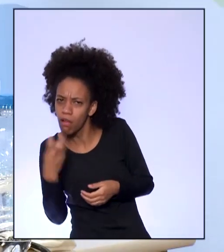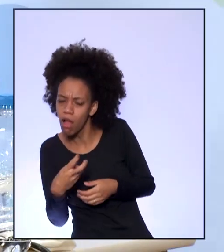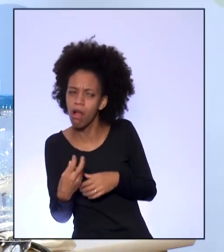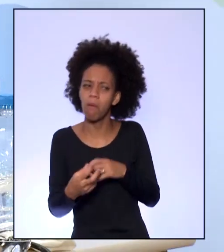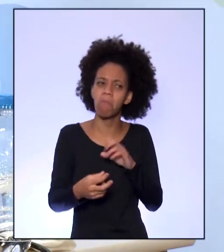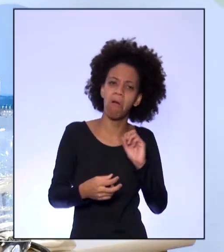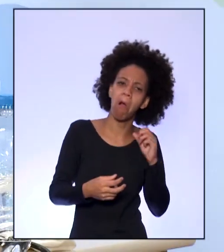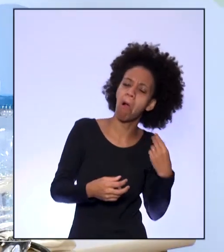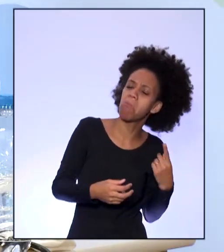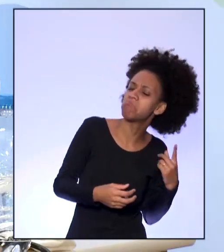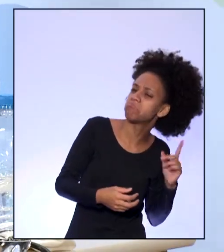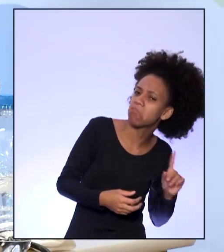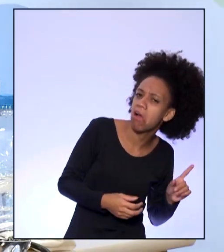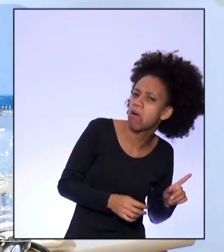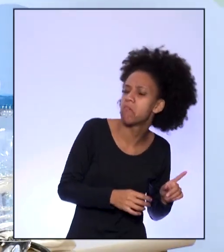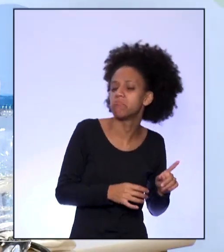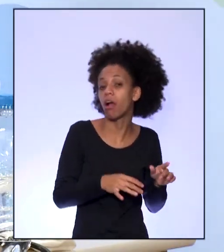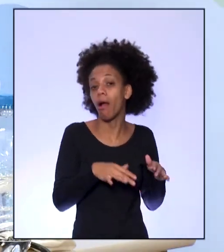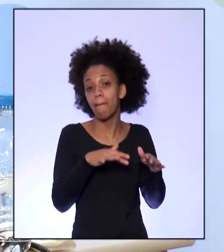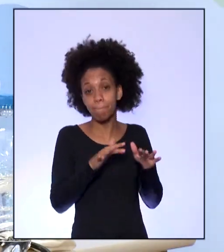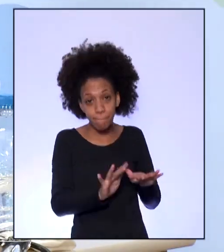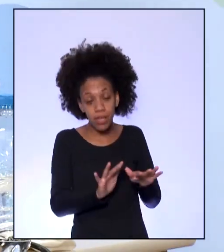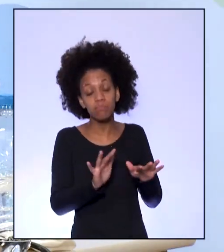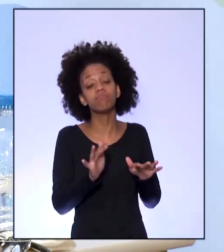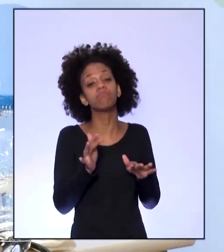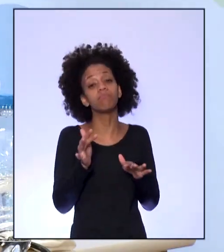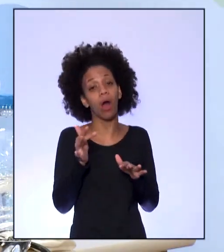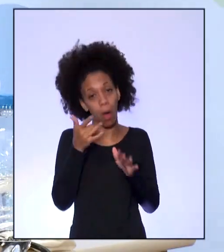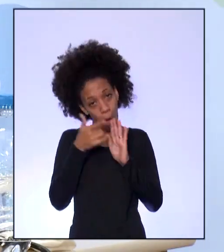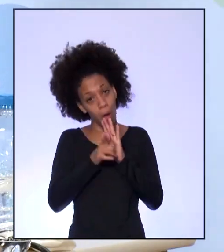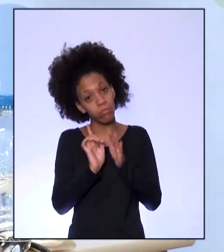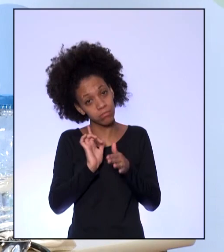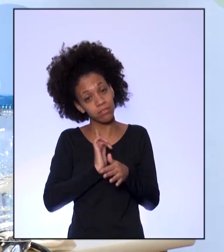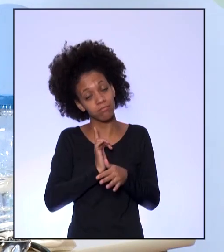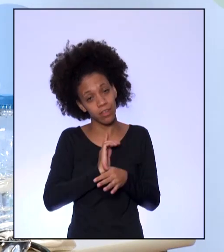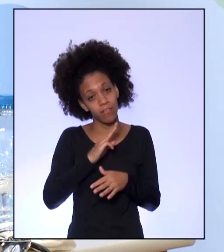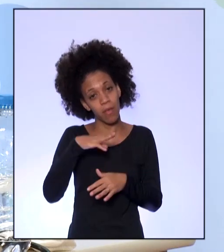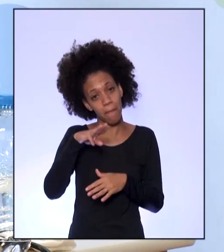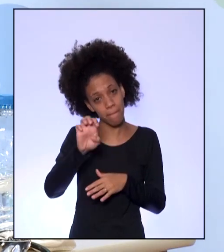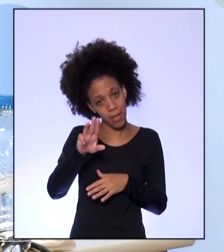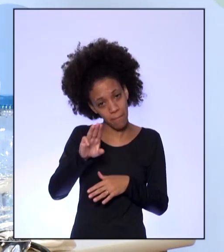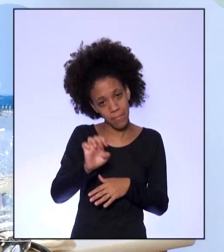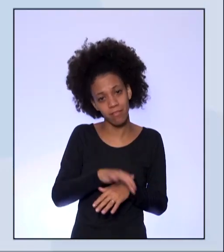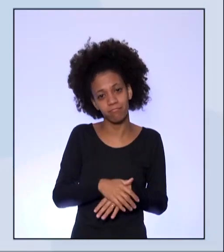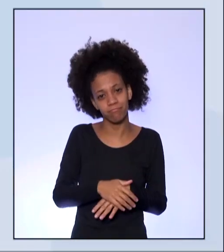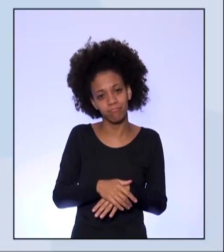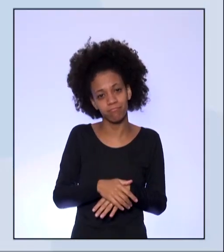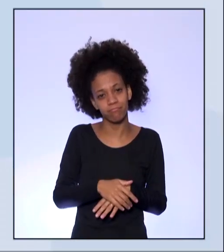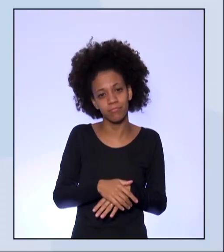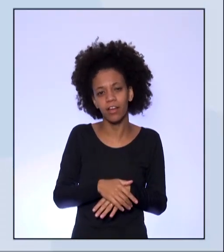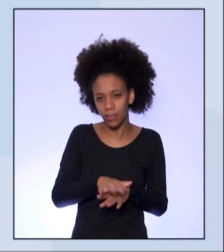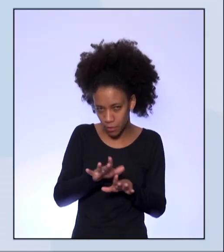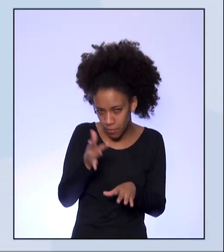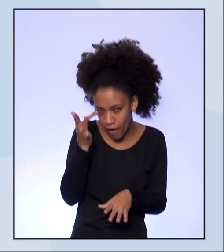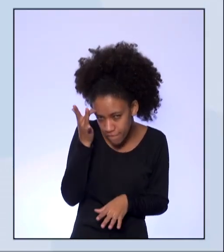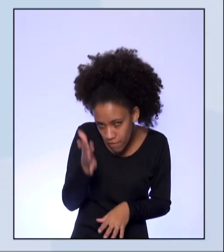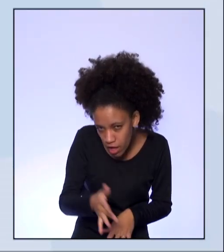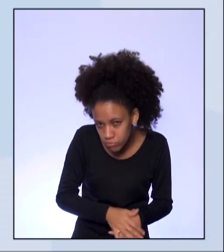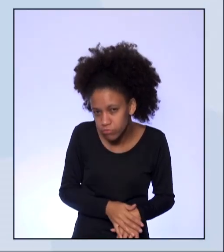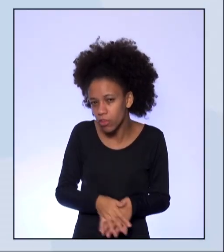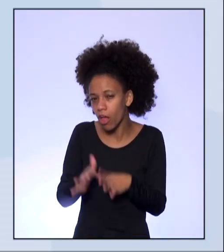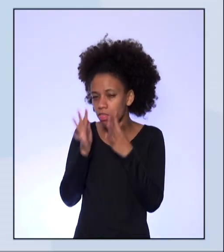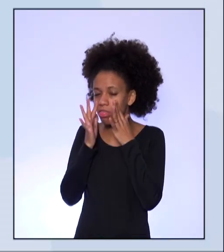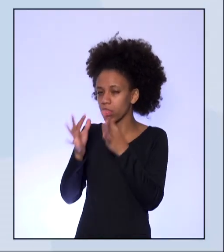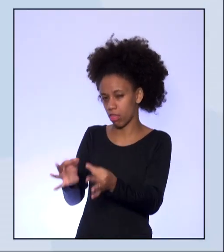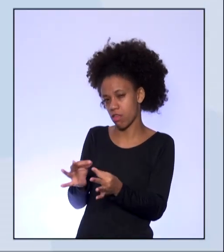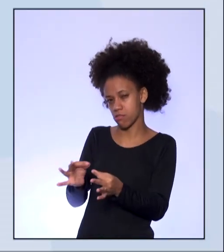imagens e palavras. E ontem vocês tiveram o meme, gente. Viu só como foi fácil de pedir atenção para a